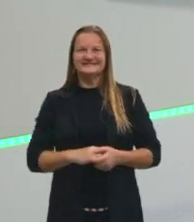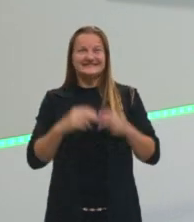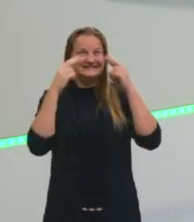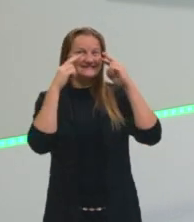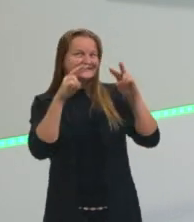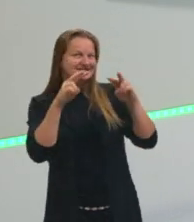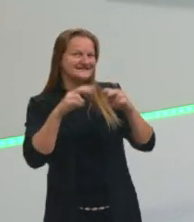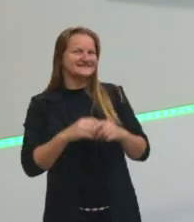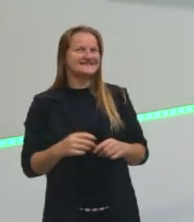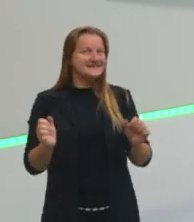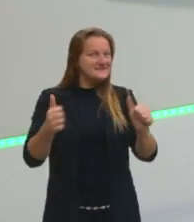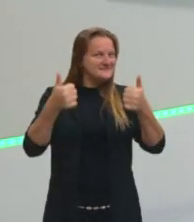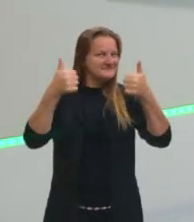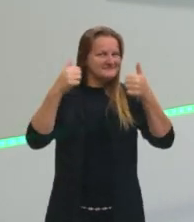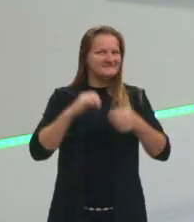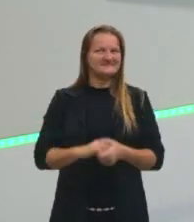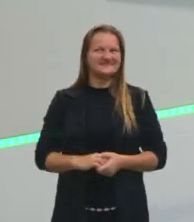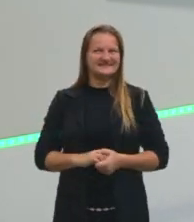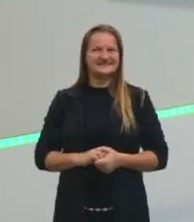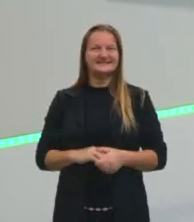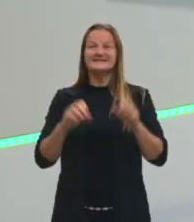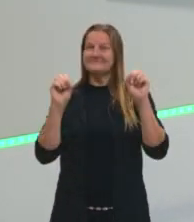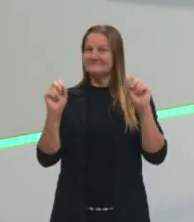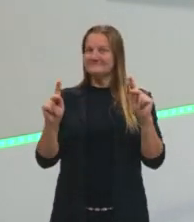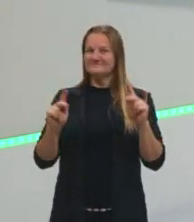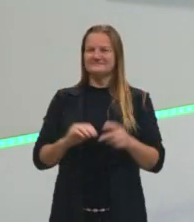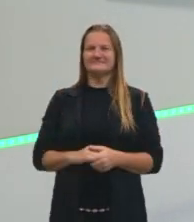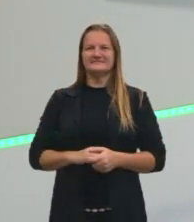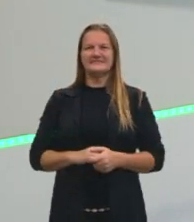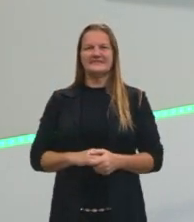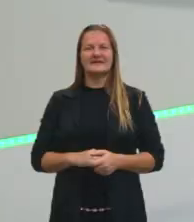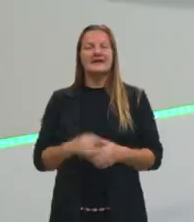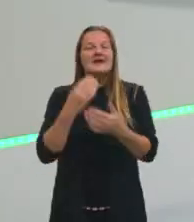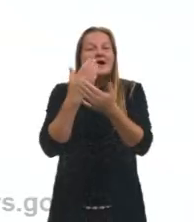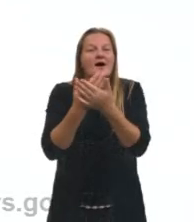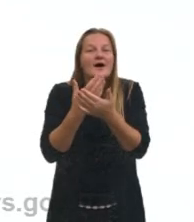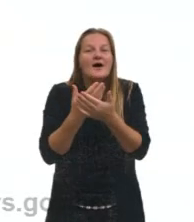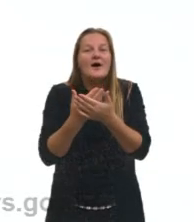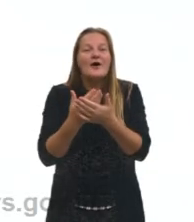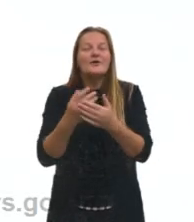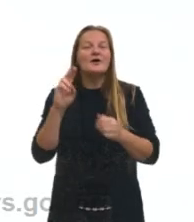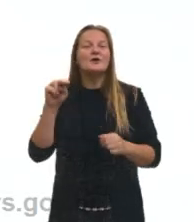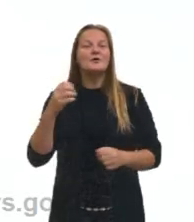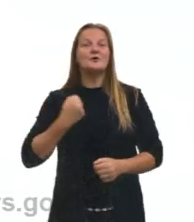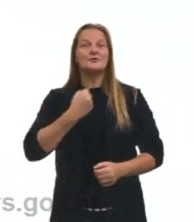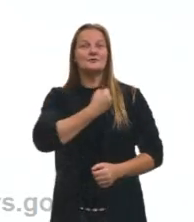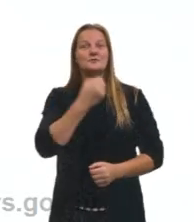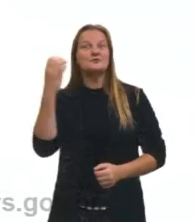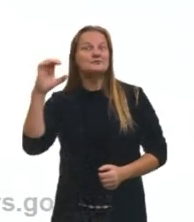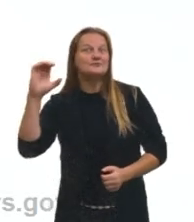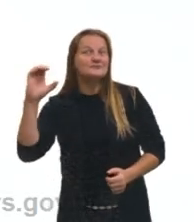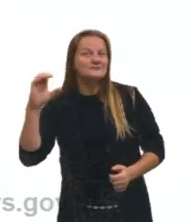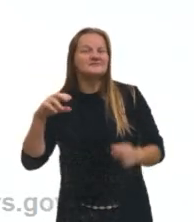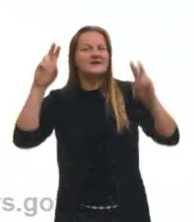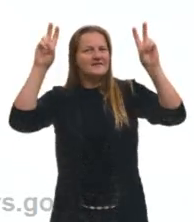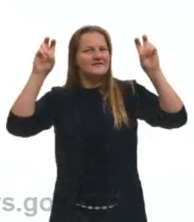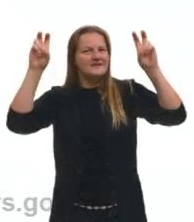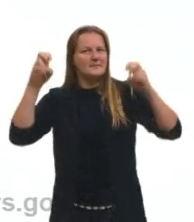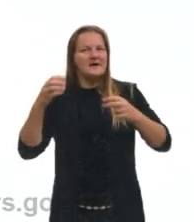enxergar um pouquinho melhor certo então hoje a nossa aula é sobre notação científica